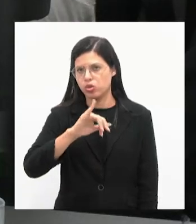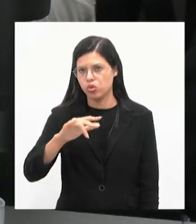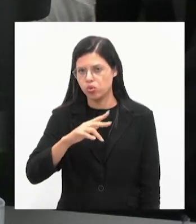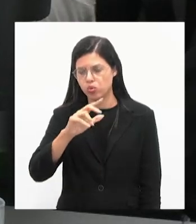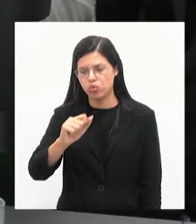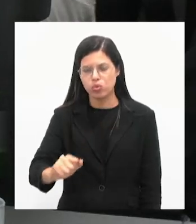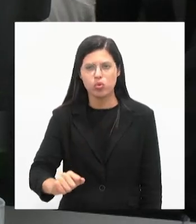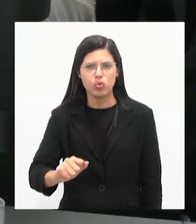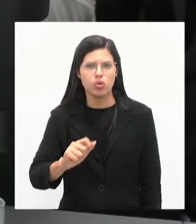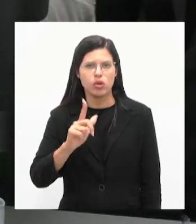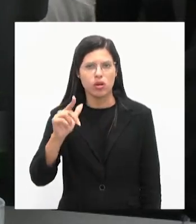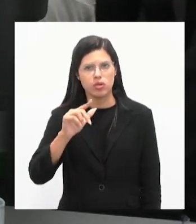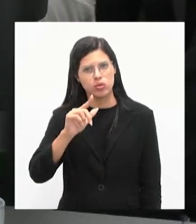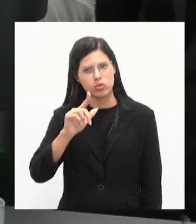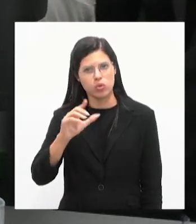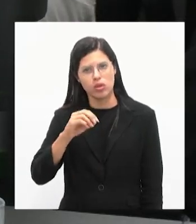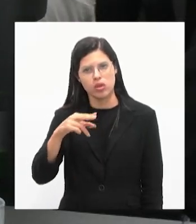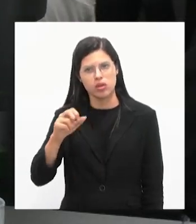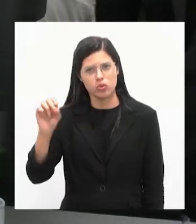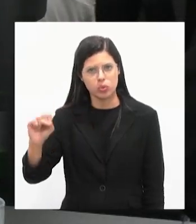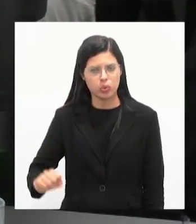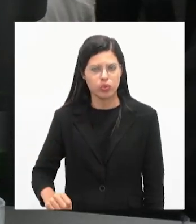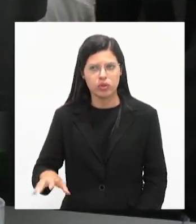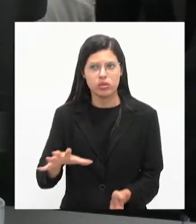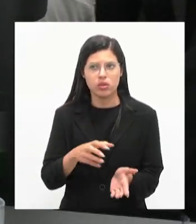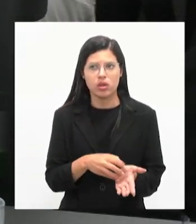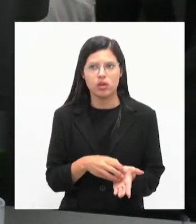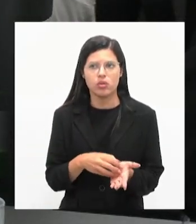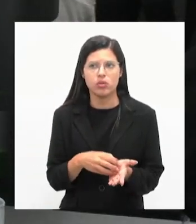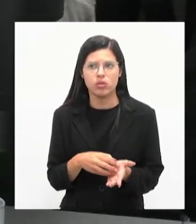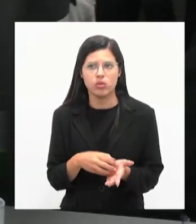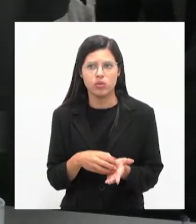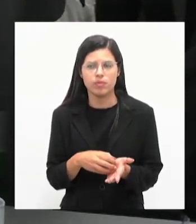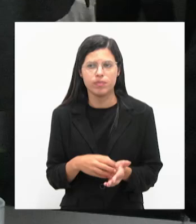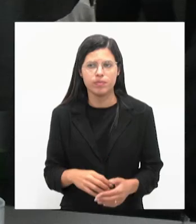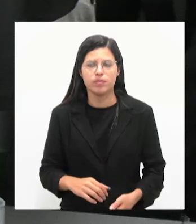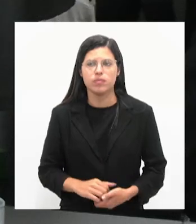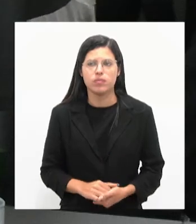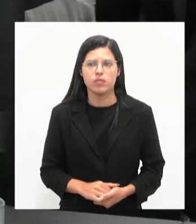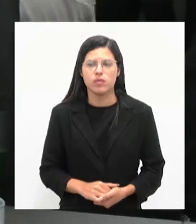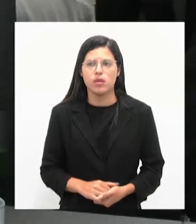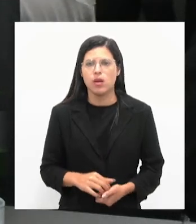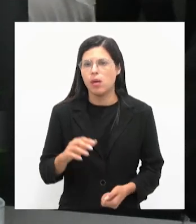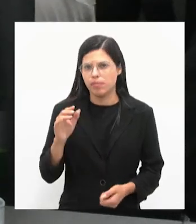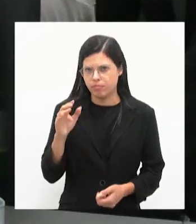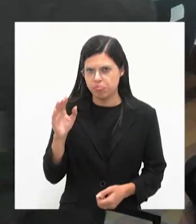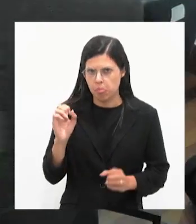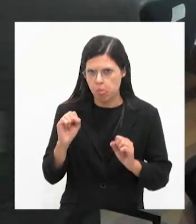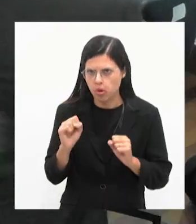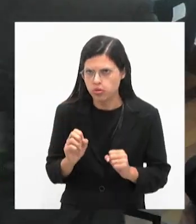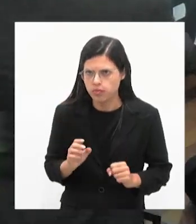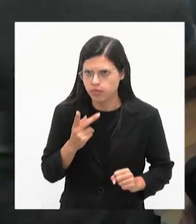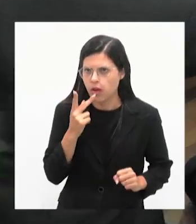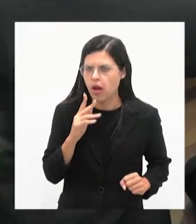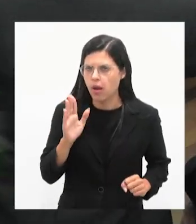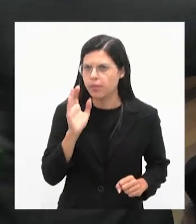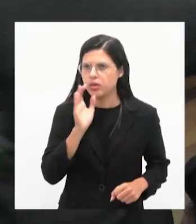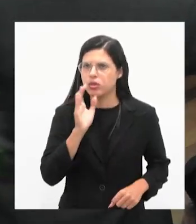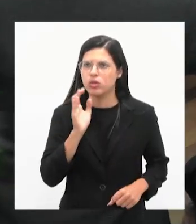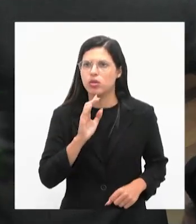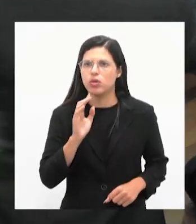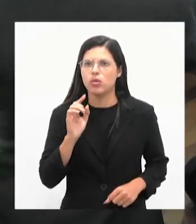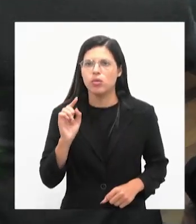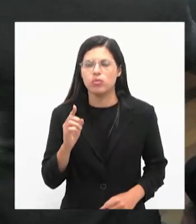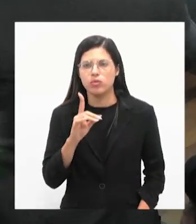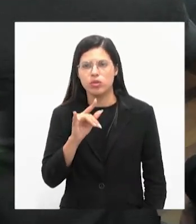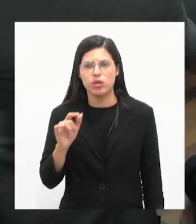Centro. Todos os meus comandantes me pedem operações. Posso fazer um adendo? Uma vez voltando para casa, eu e o deputado Alain no carro, na